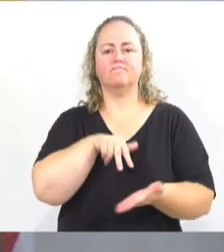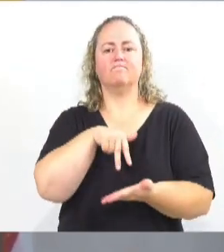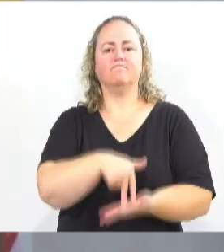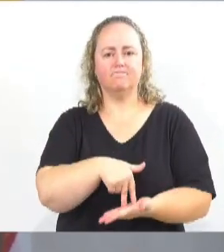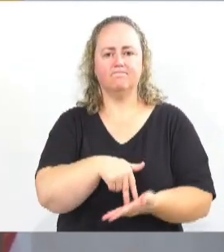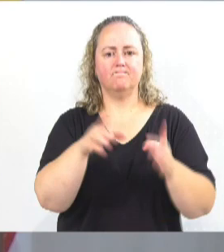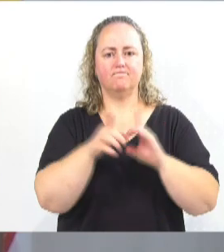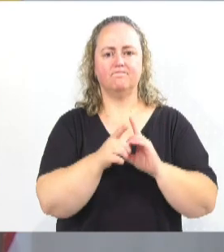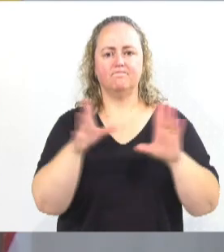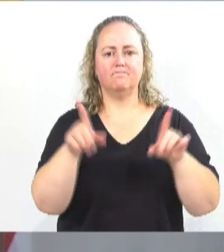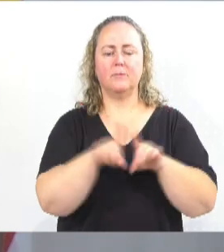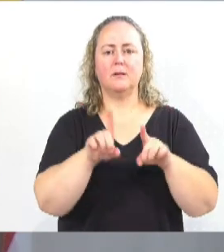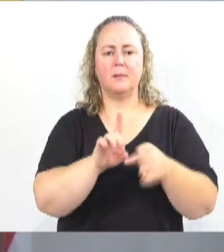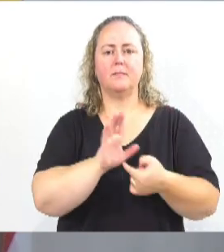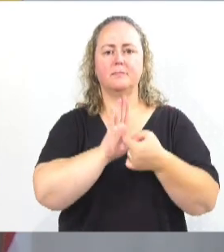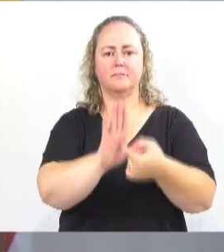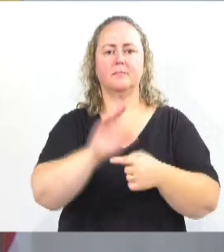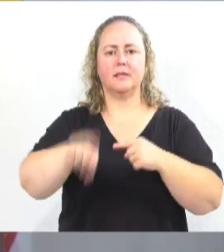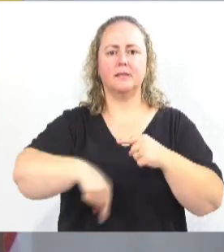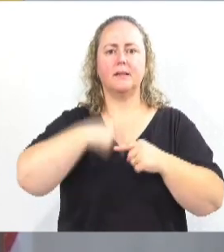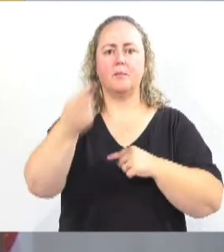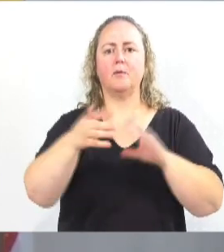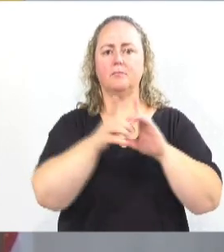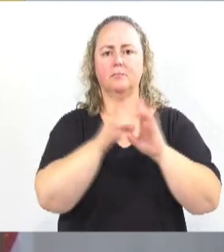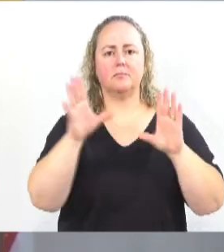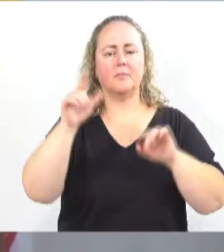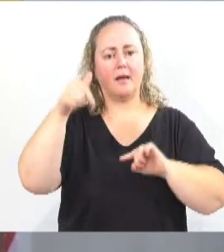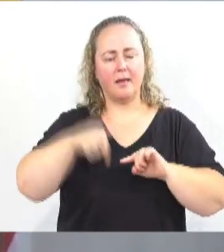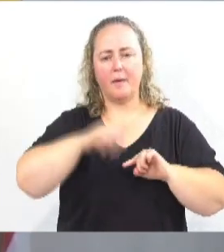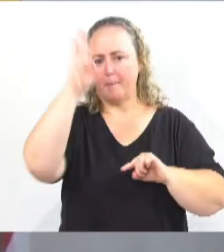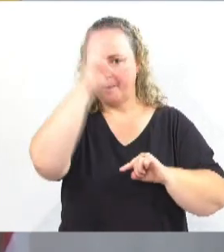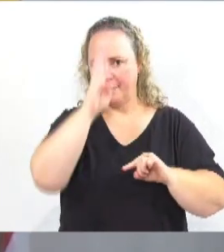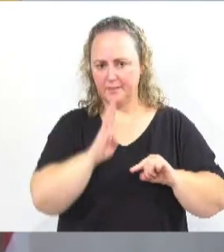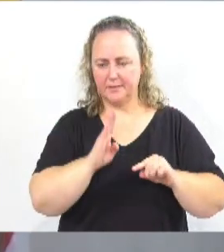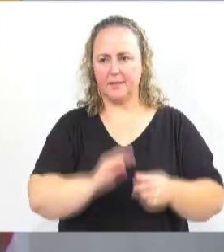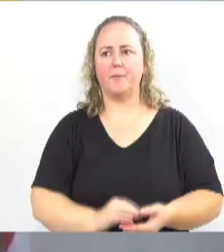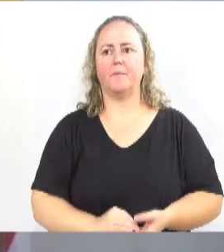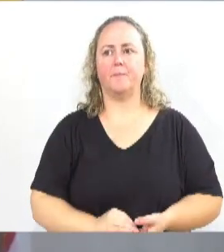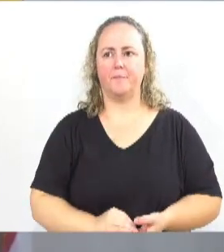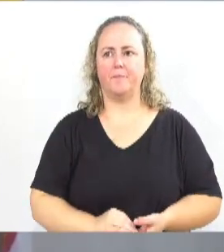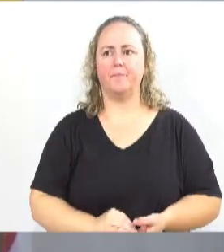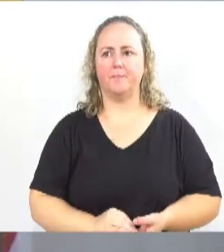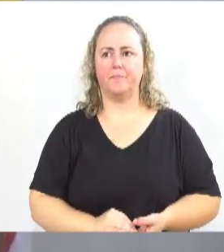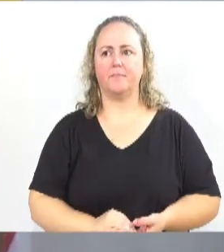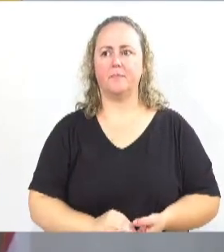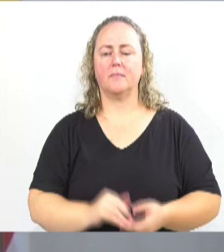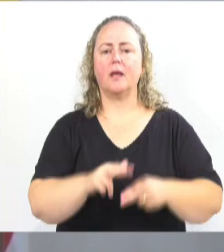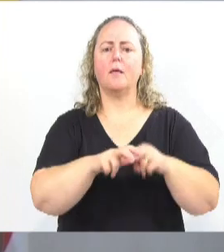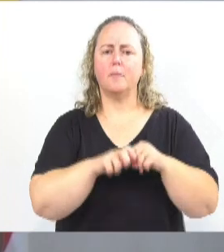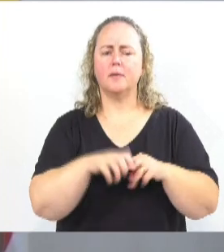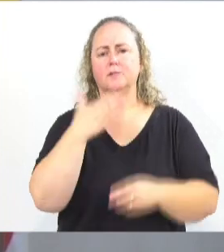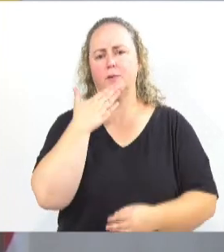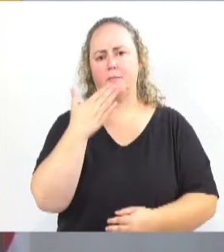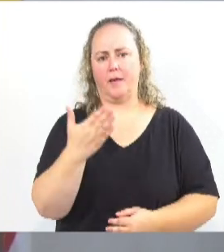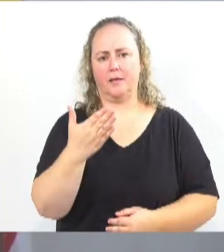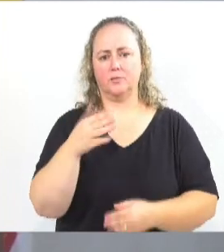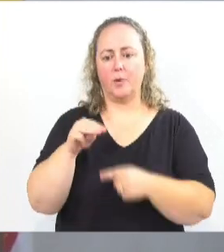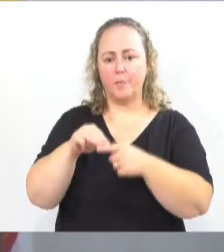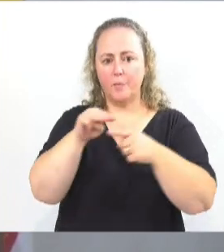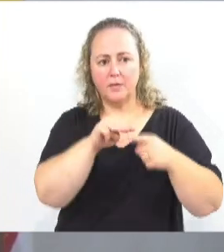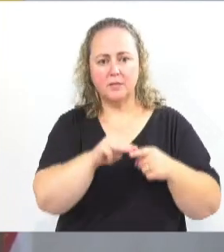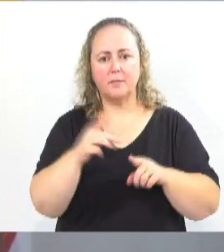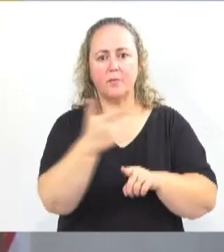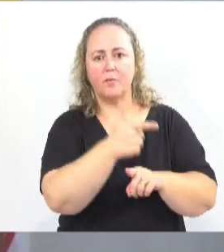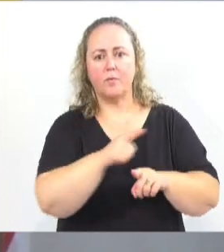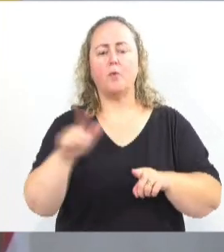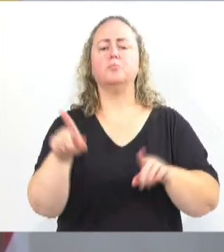democracia e trazer essa democracia ao Brasil depois. Tá? Então eu solicito aqui a participação de vocês. Os outros municípios estão dando apoio a nós